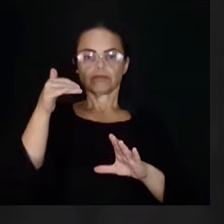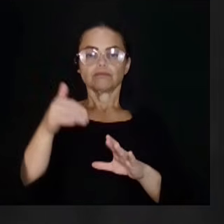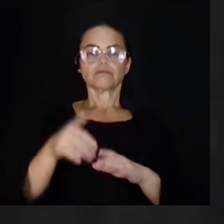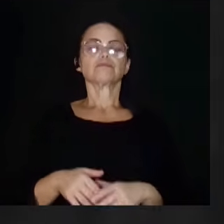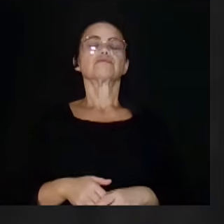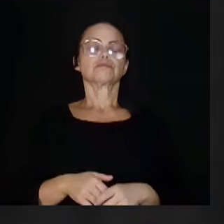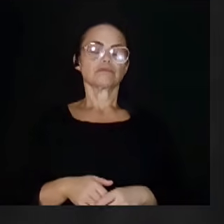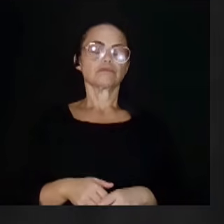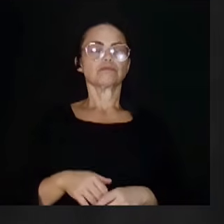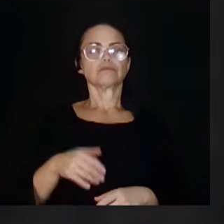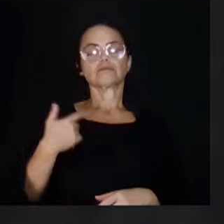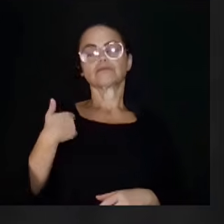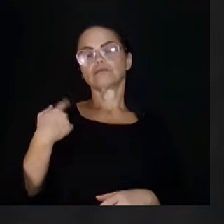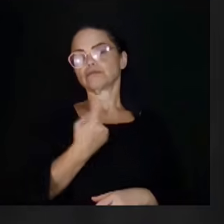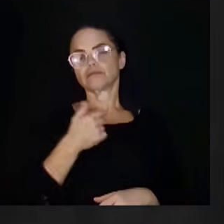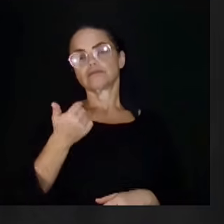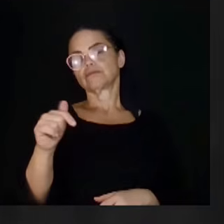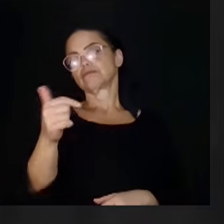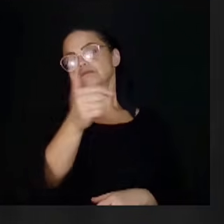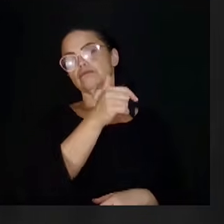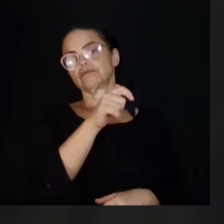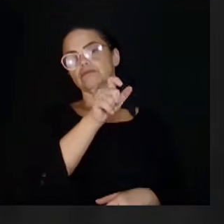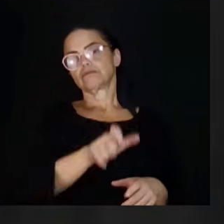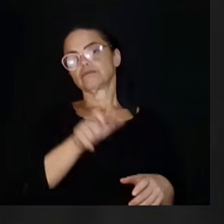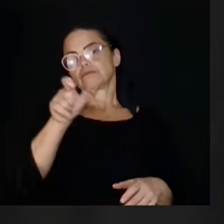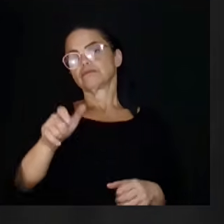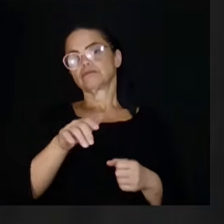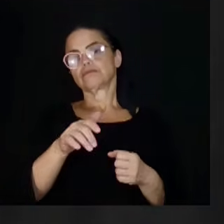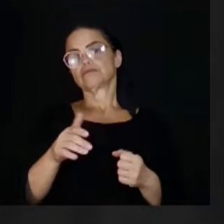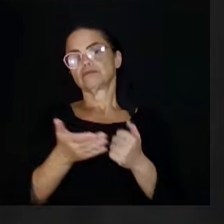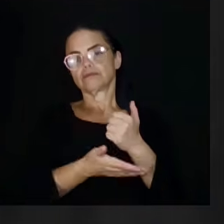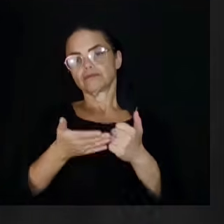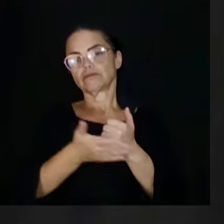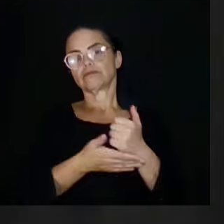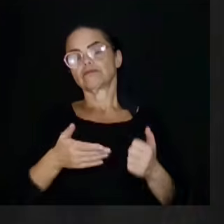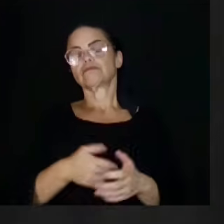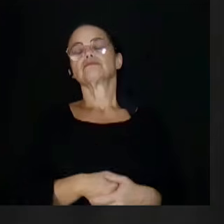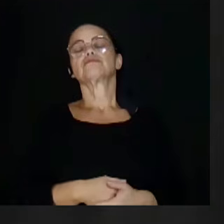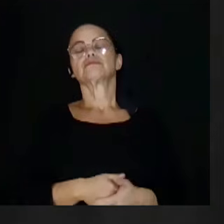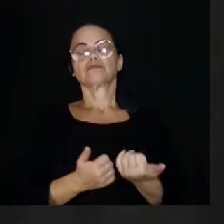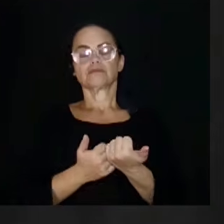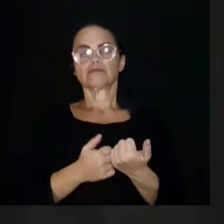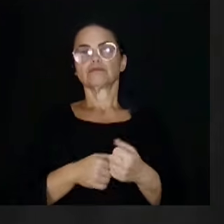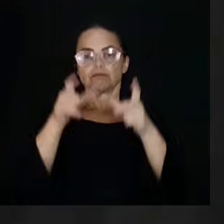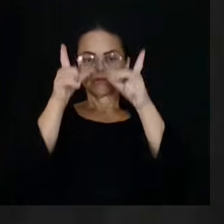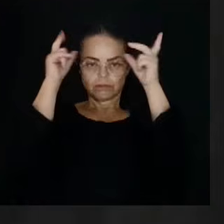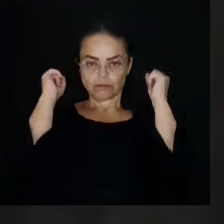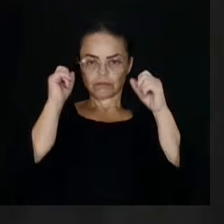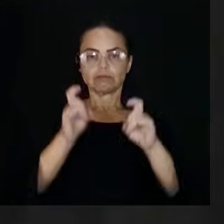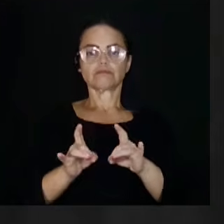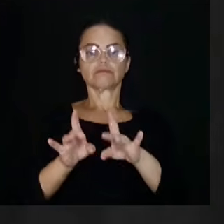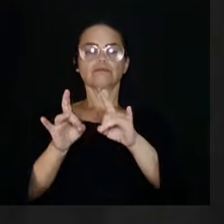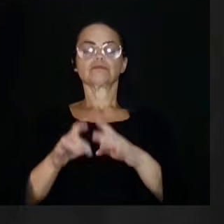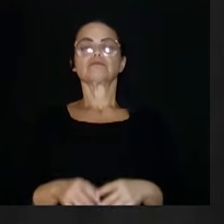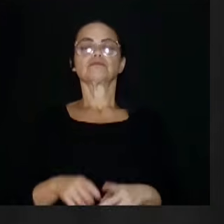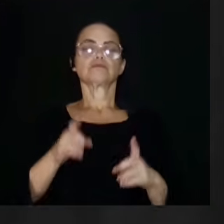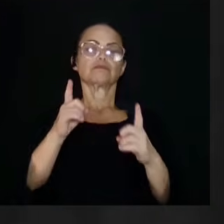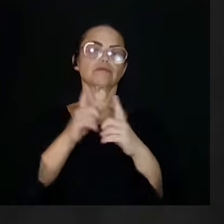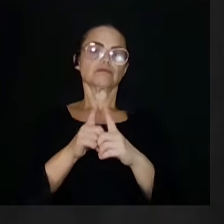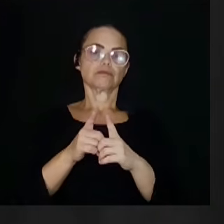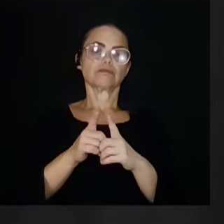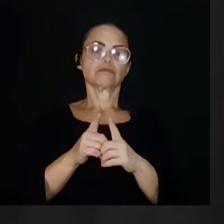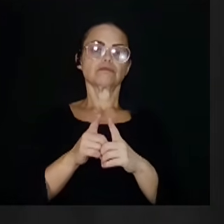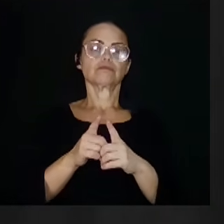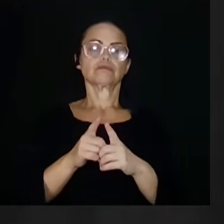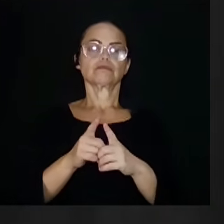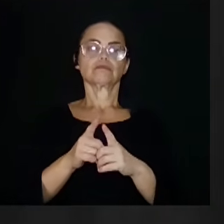nós não temos pessoas o suficiente, porque o mesmo auxiliar técnico de enfermagem que atende a porta é quem atende o WhatsApp, né?